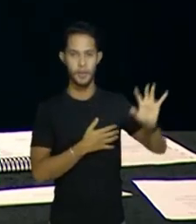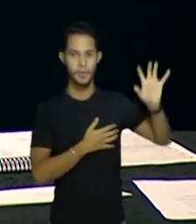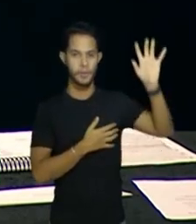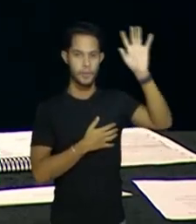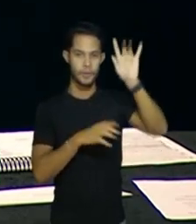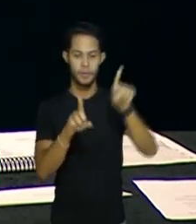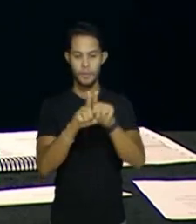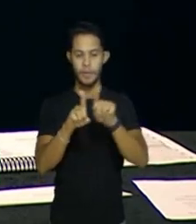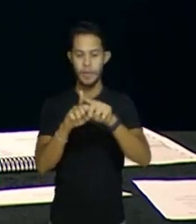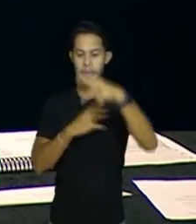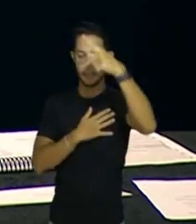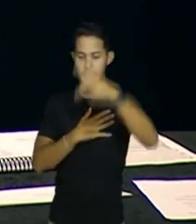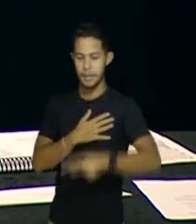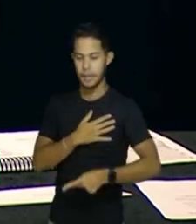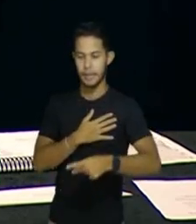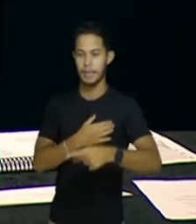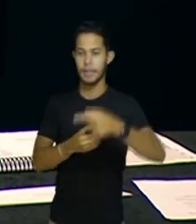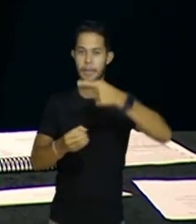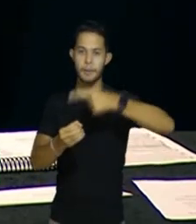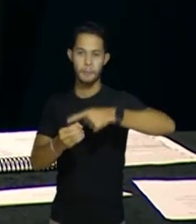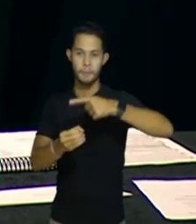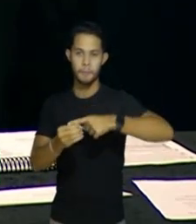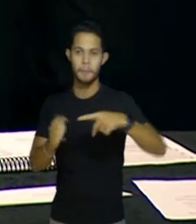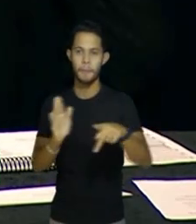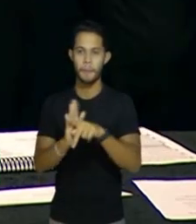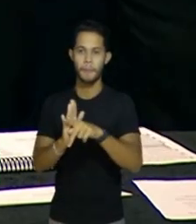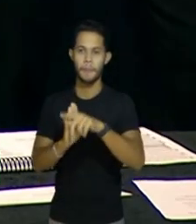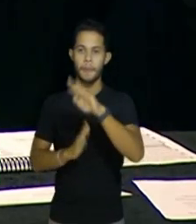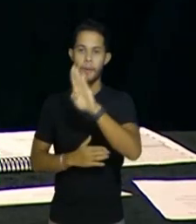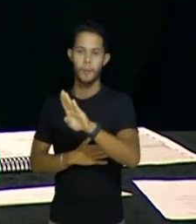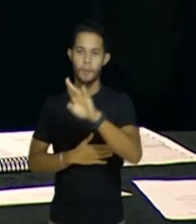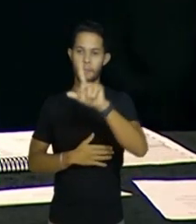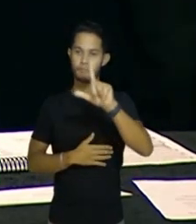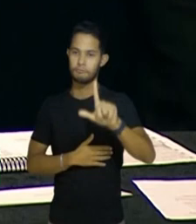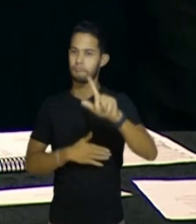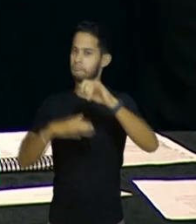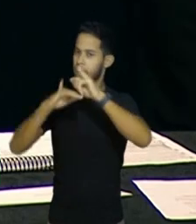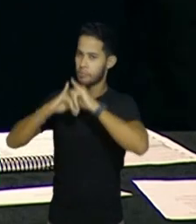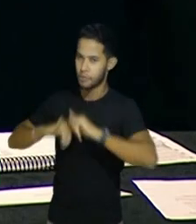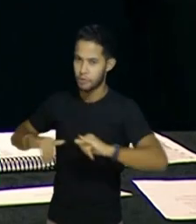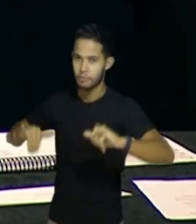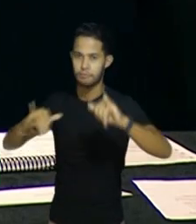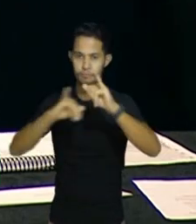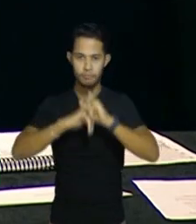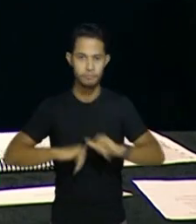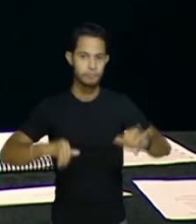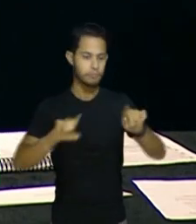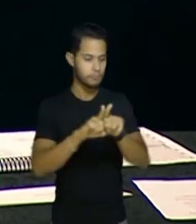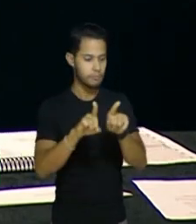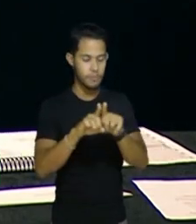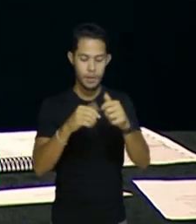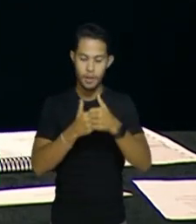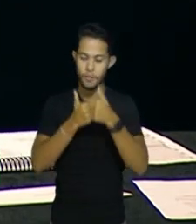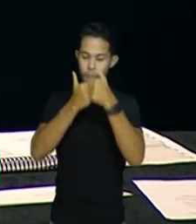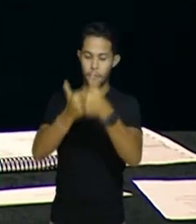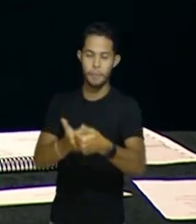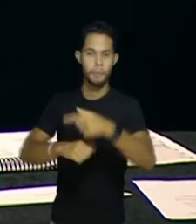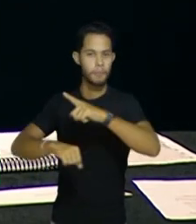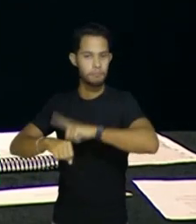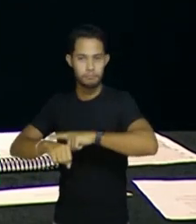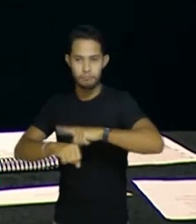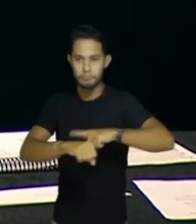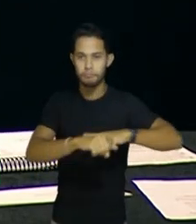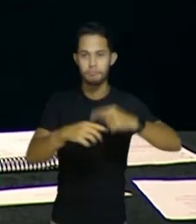do município de Blumenau, pela divulgação e pelo acompanhamento de todos os momentos, as discussões e